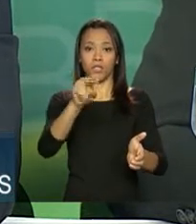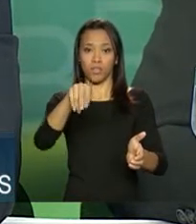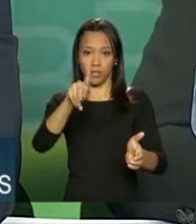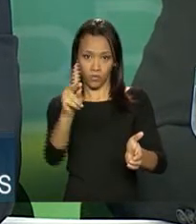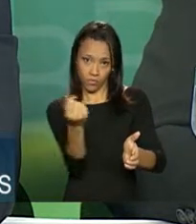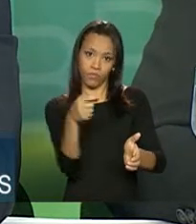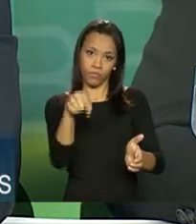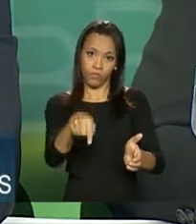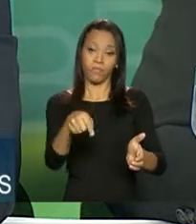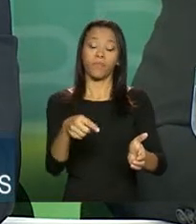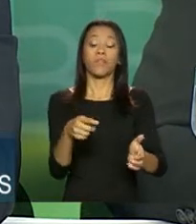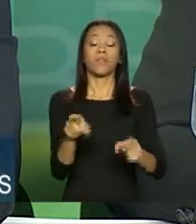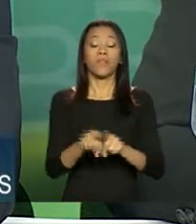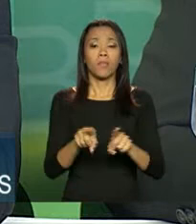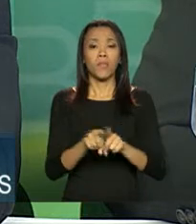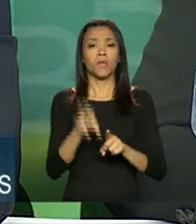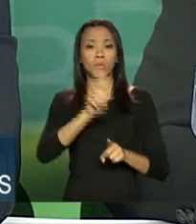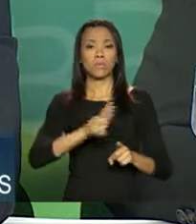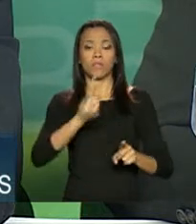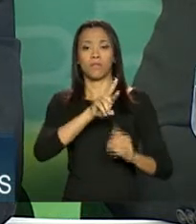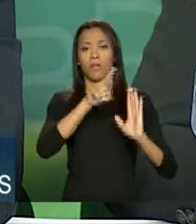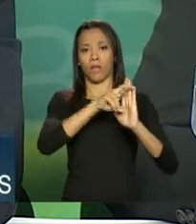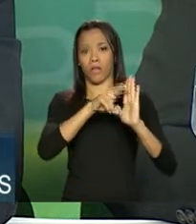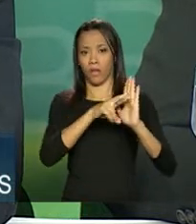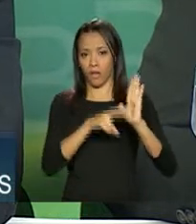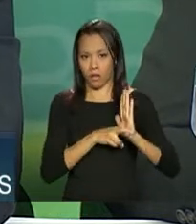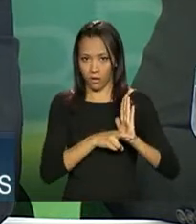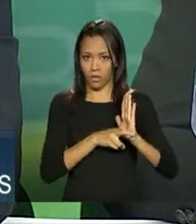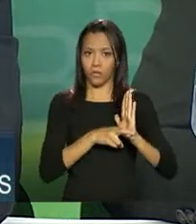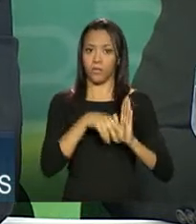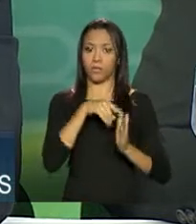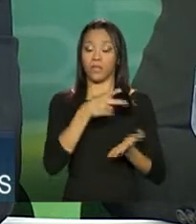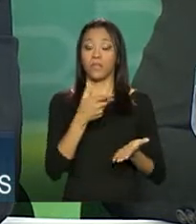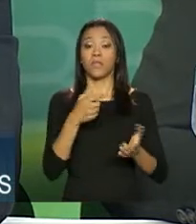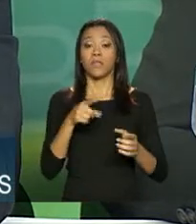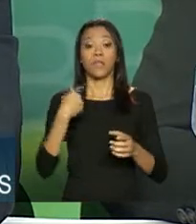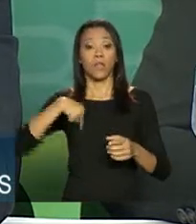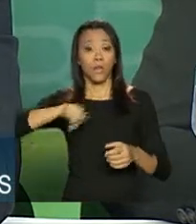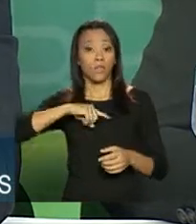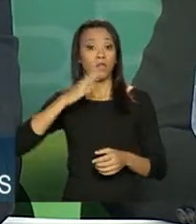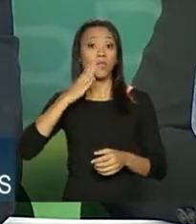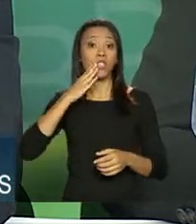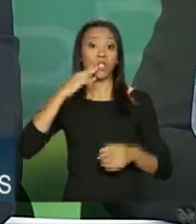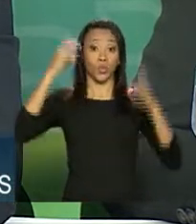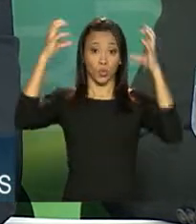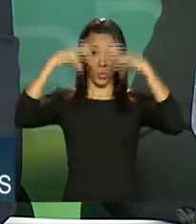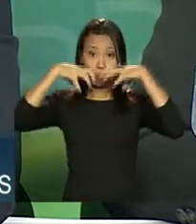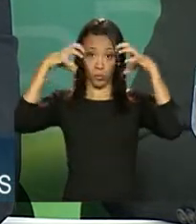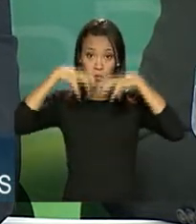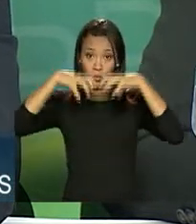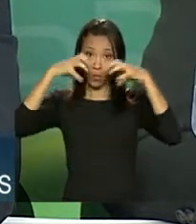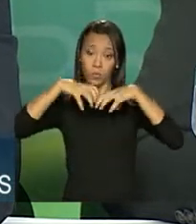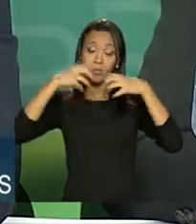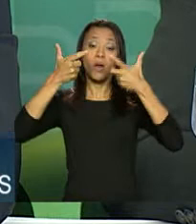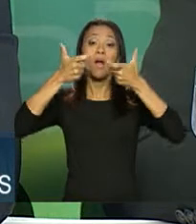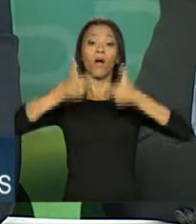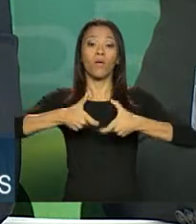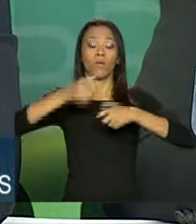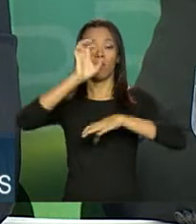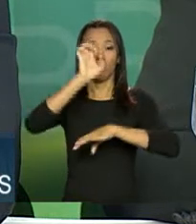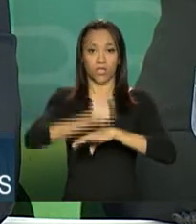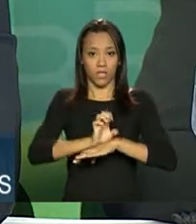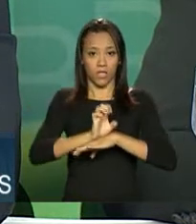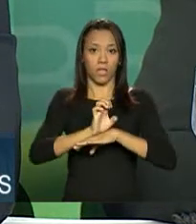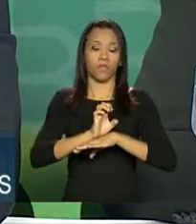também de medidas regulatórias nós conseguimos e com chuvas mais favoráveis aí na cabeceira no estado de Minas Gerais